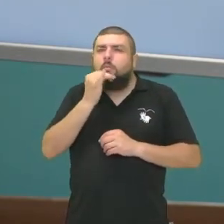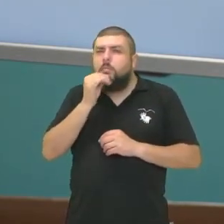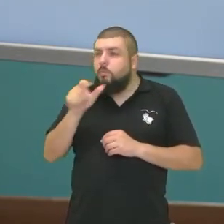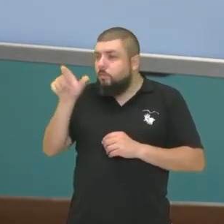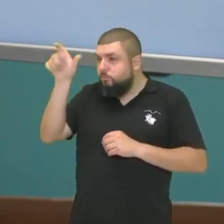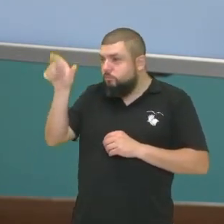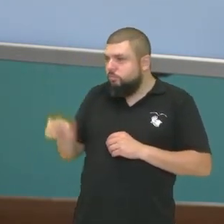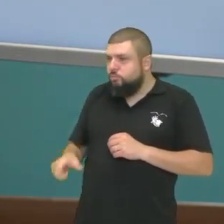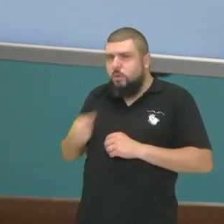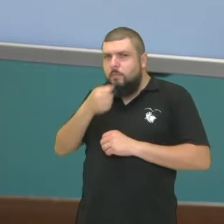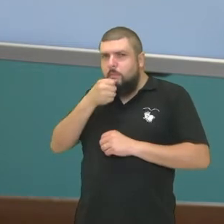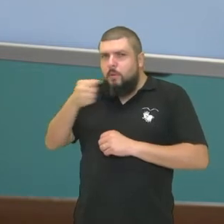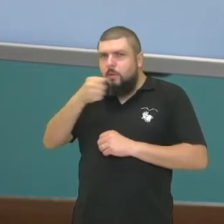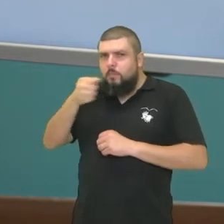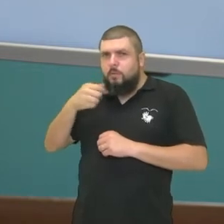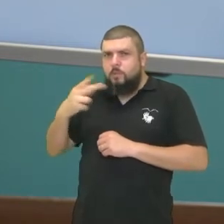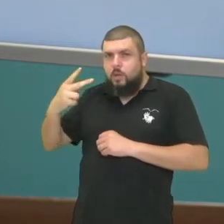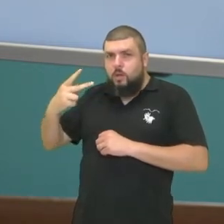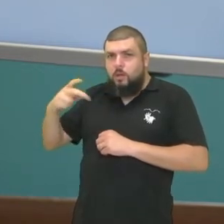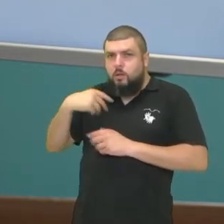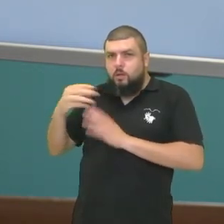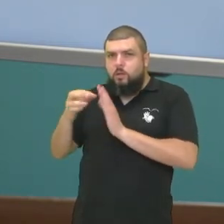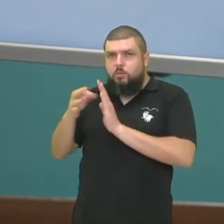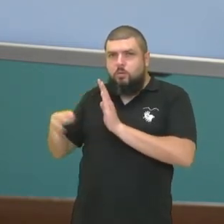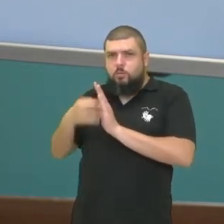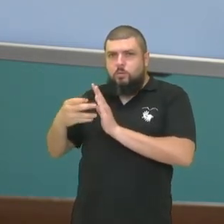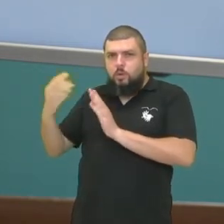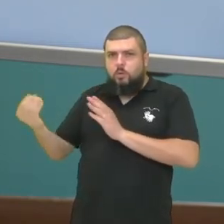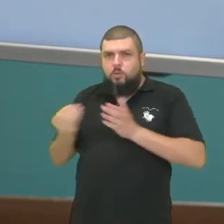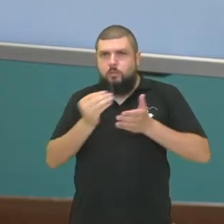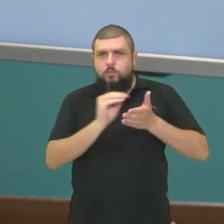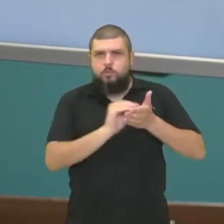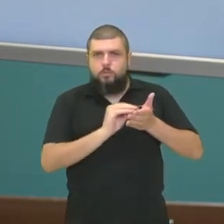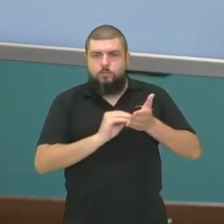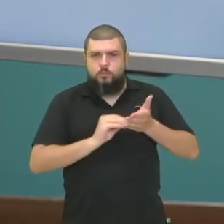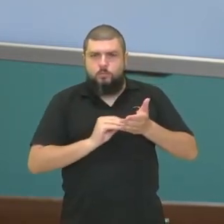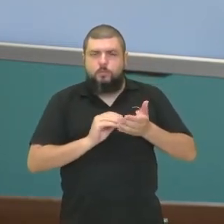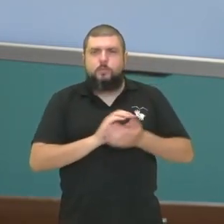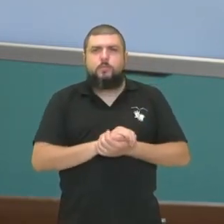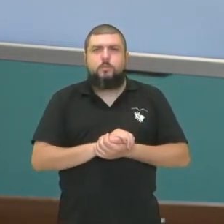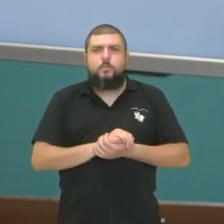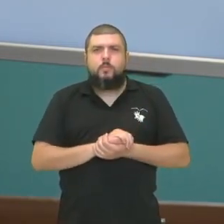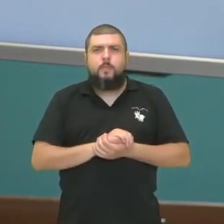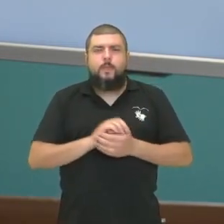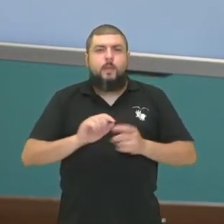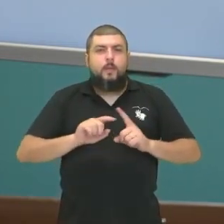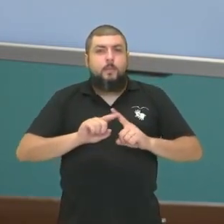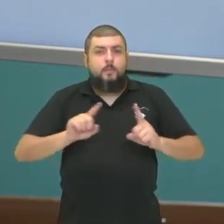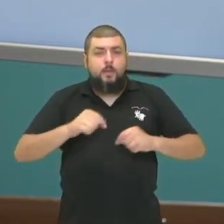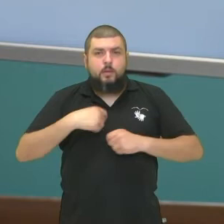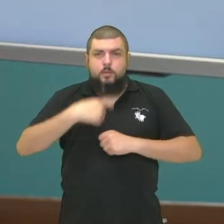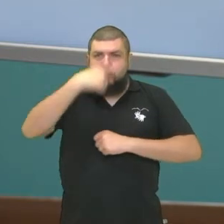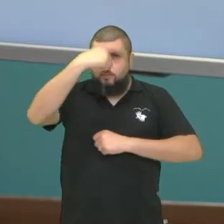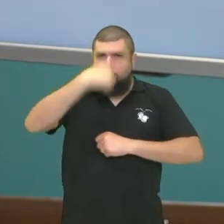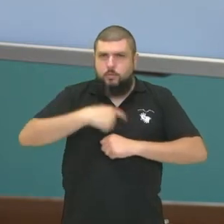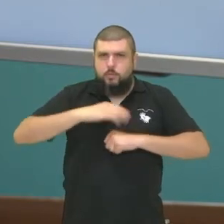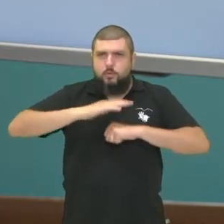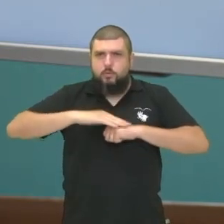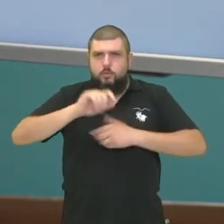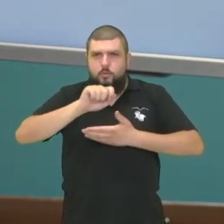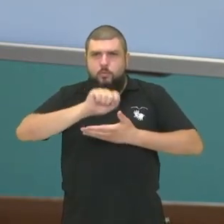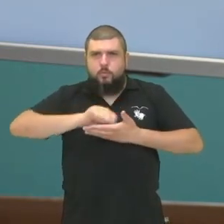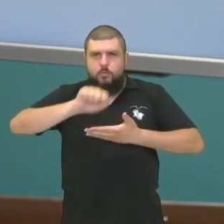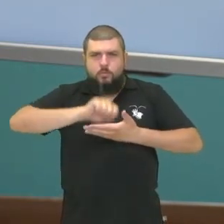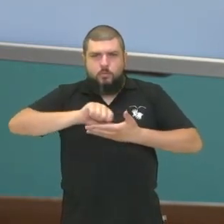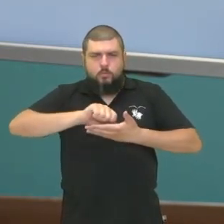envolvidas na notícia, no fato, isso sim, elas podem opinar. Agora, o elaborador, o autor da notícia, não